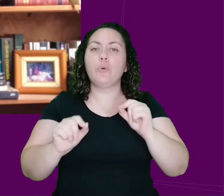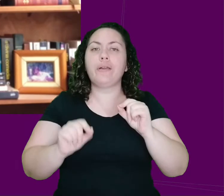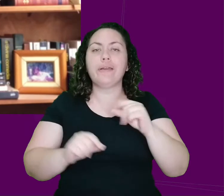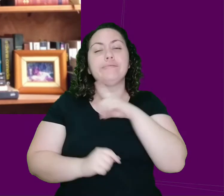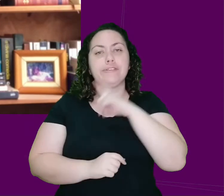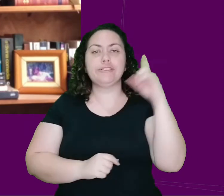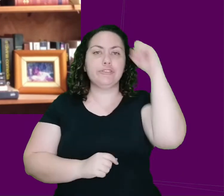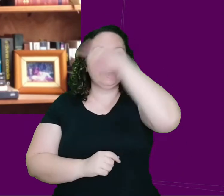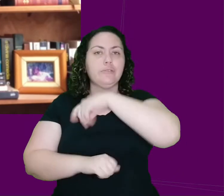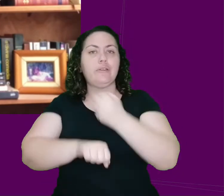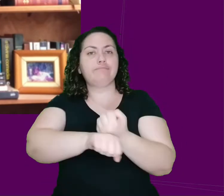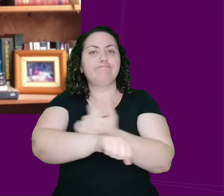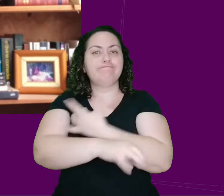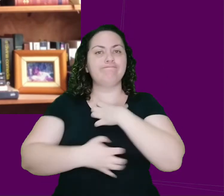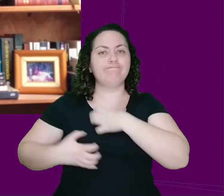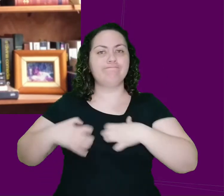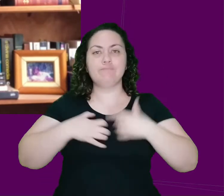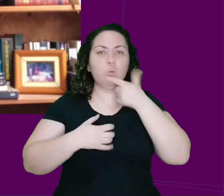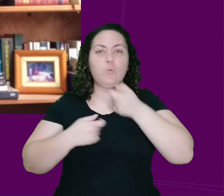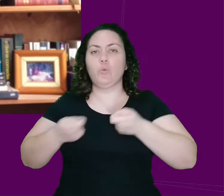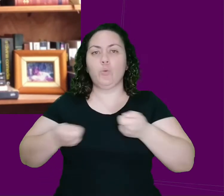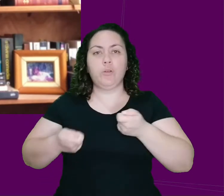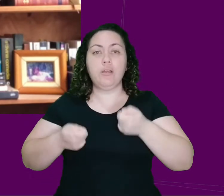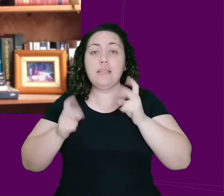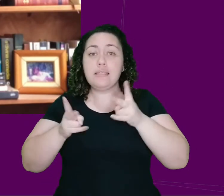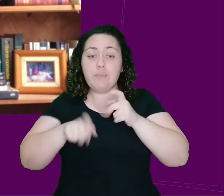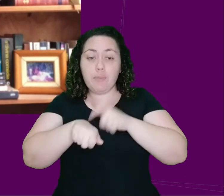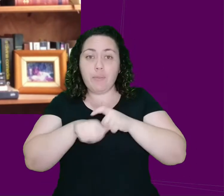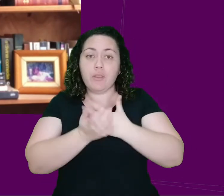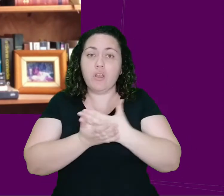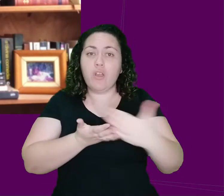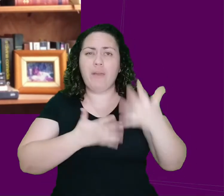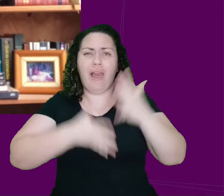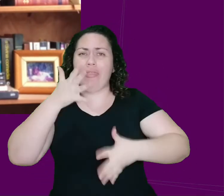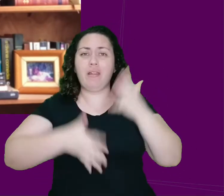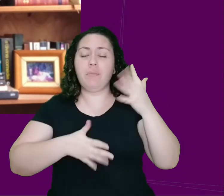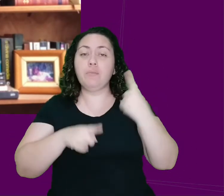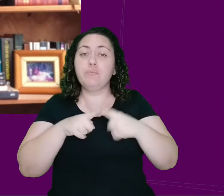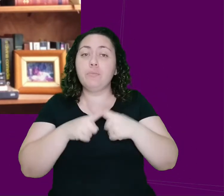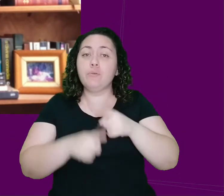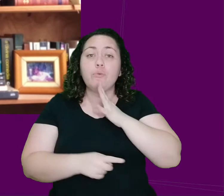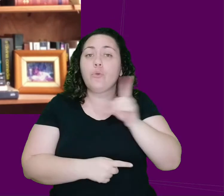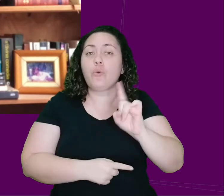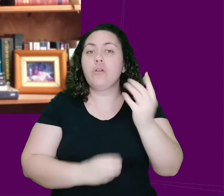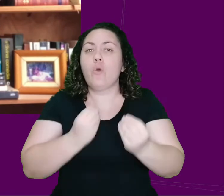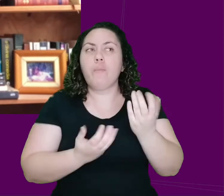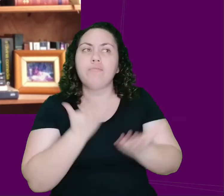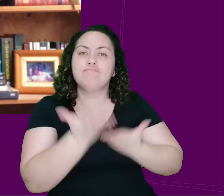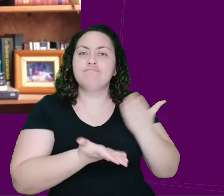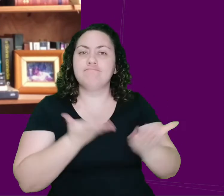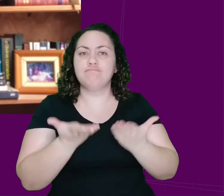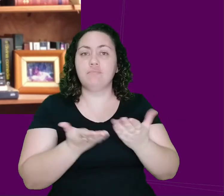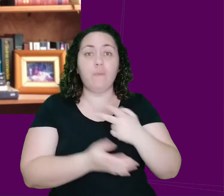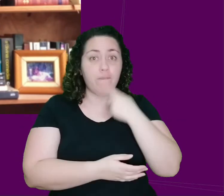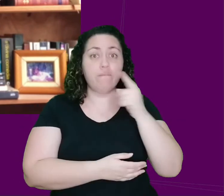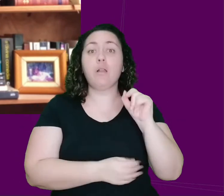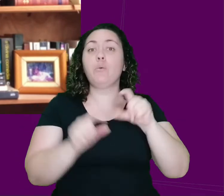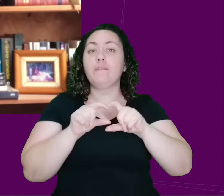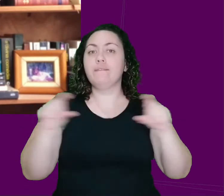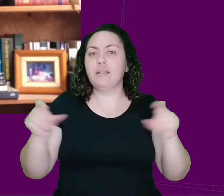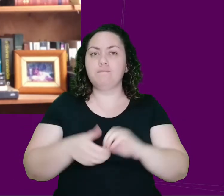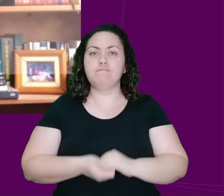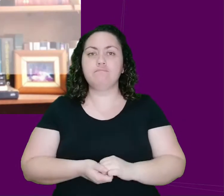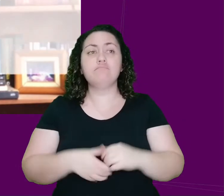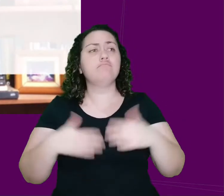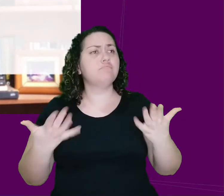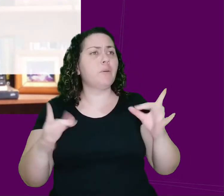de lidar com os sentimentos. Paulo Honório se atrapalha todo no início, pois pisa em um território que não domina. Ele chega a falar para